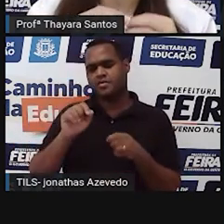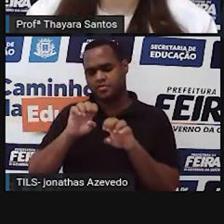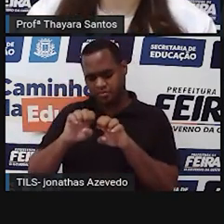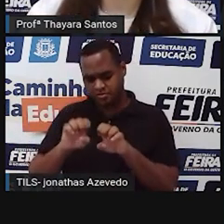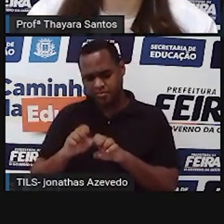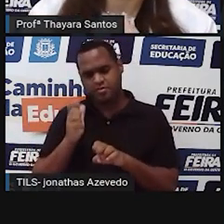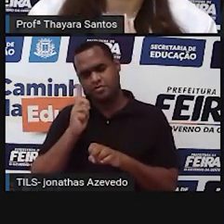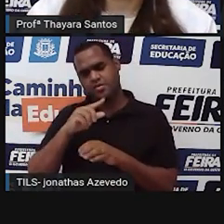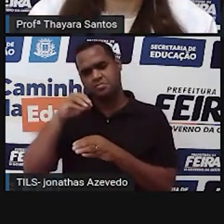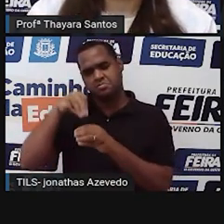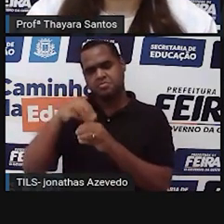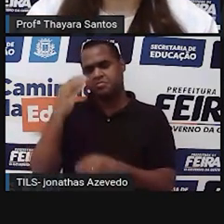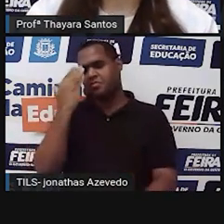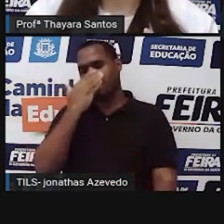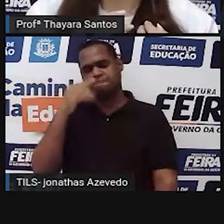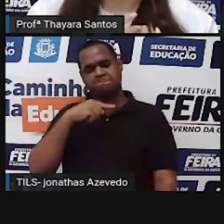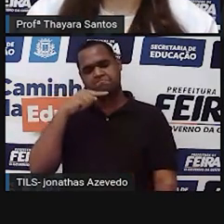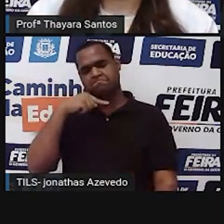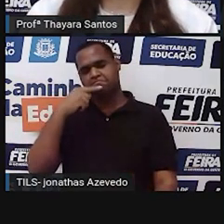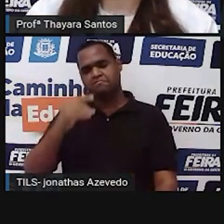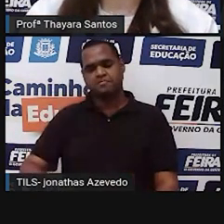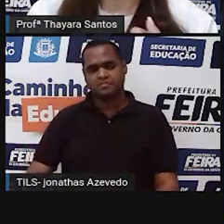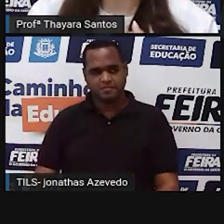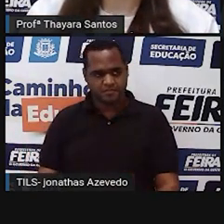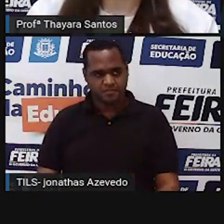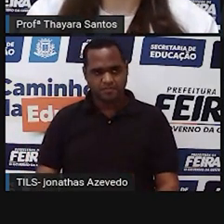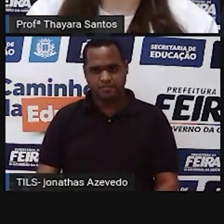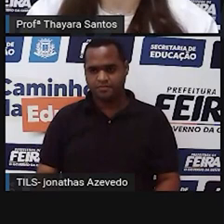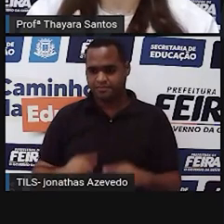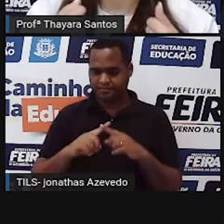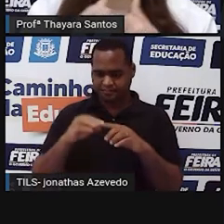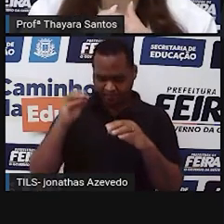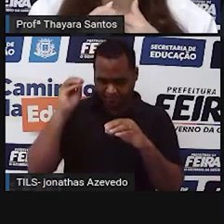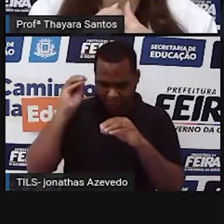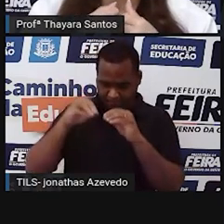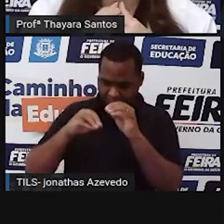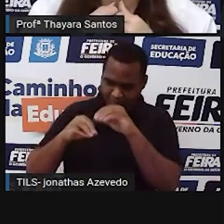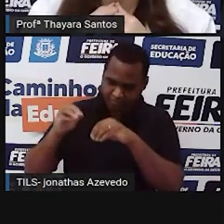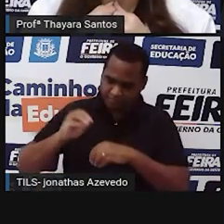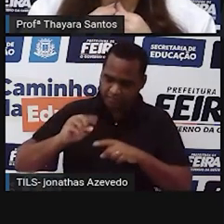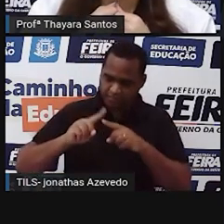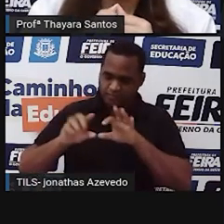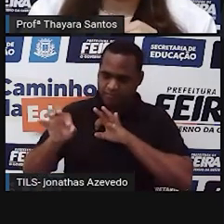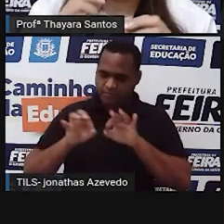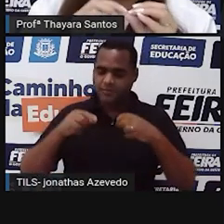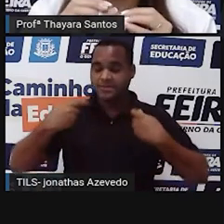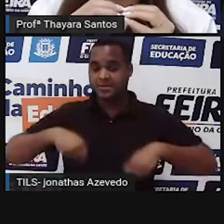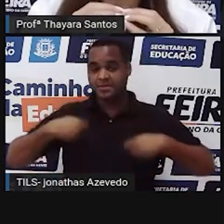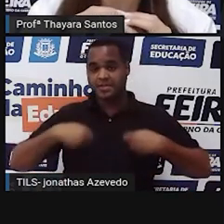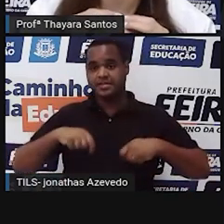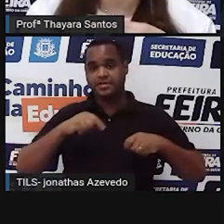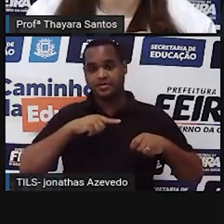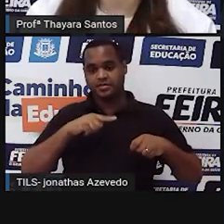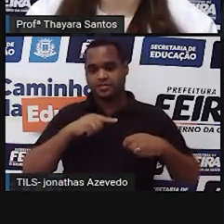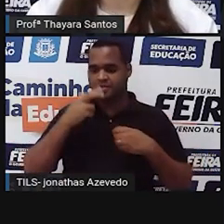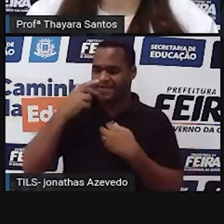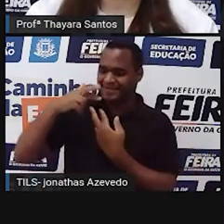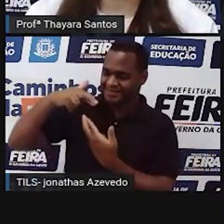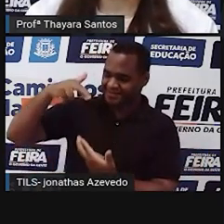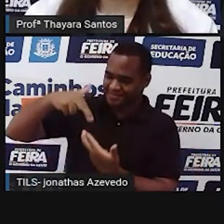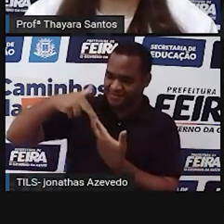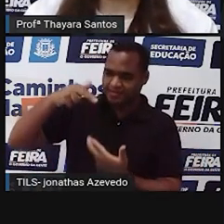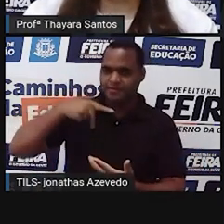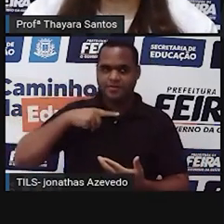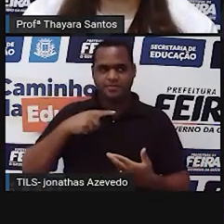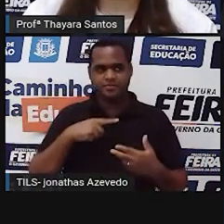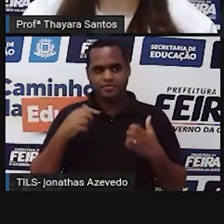que a gente não consegue nem ver? Para ela caber lá, ela tem que estar muito compactada, muito organizadazinha, ali toda enroladinha. Então,